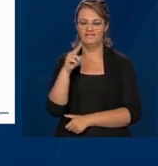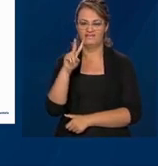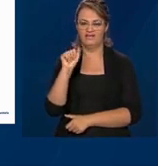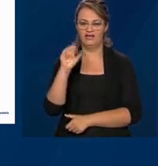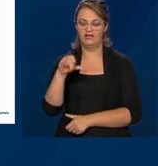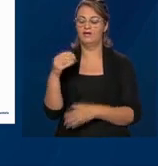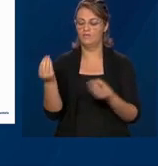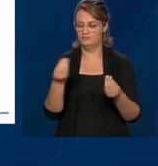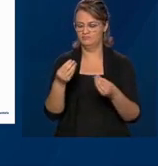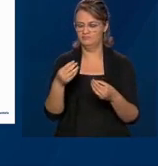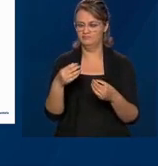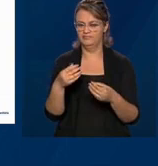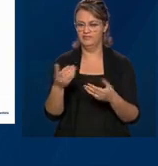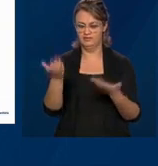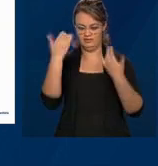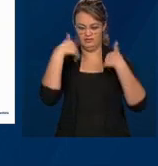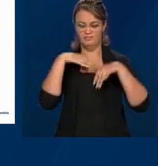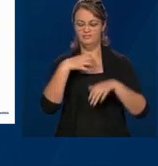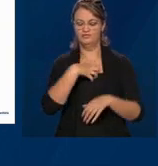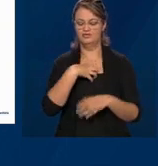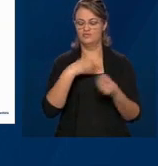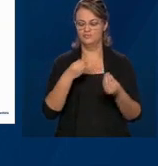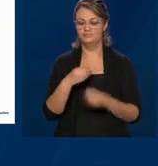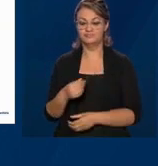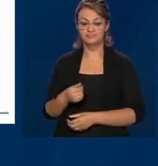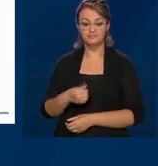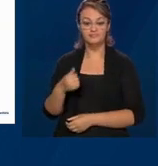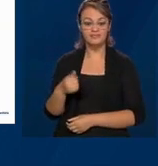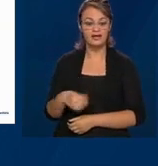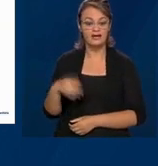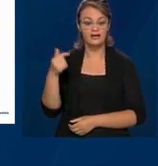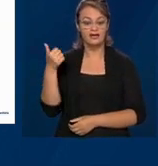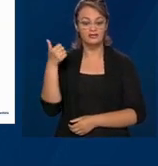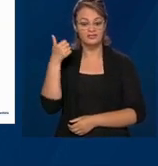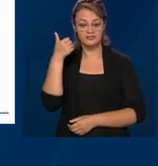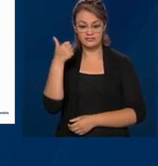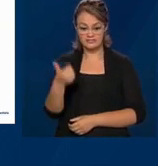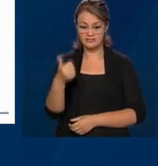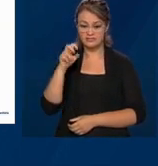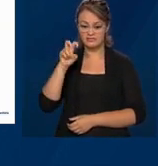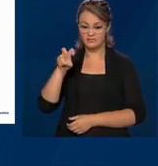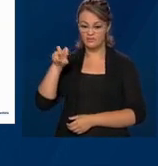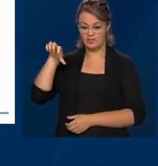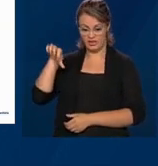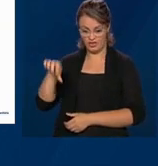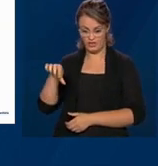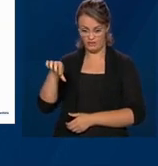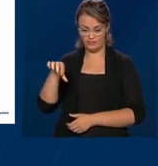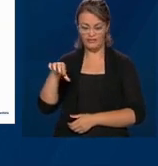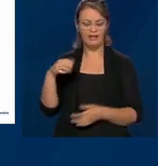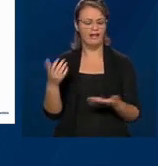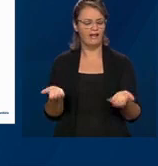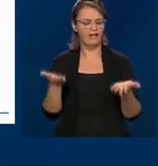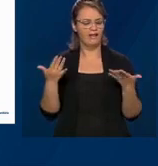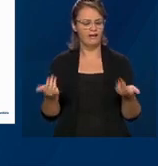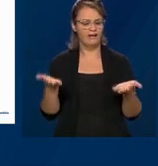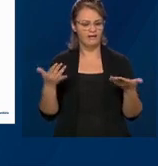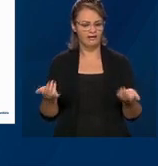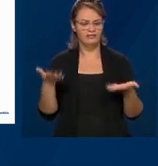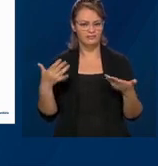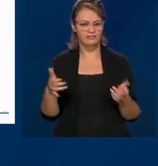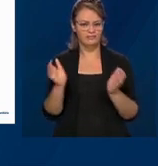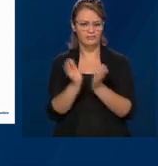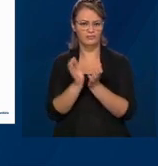casos leves no grupo vacinado, 159 casos leves no